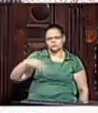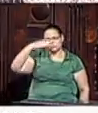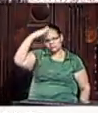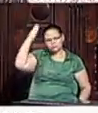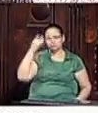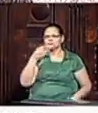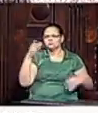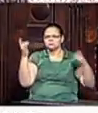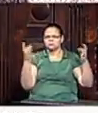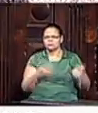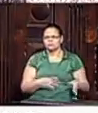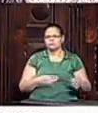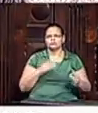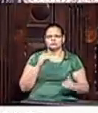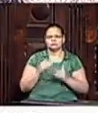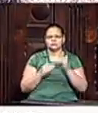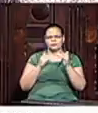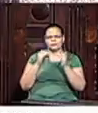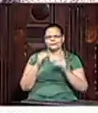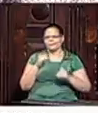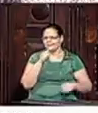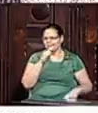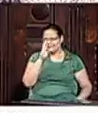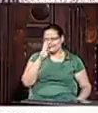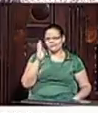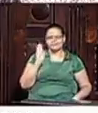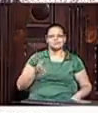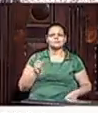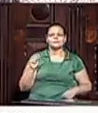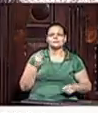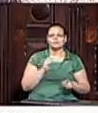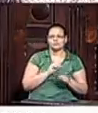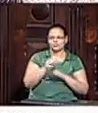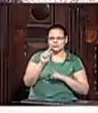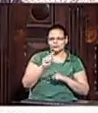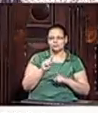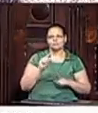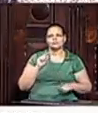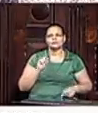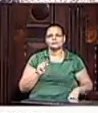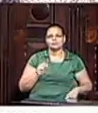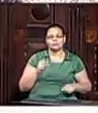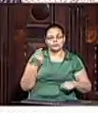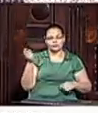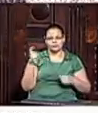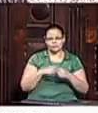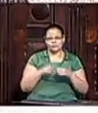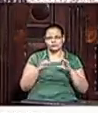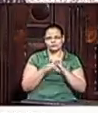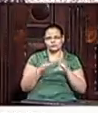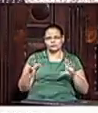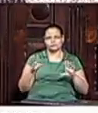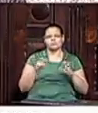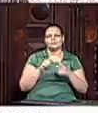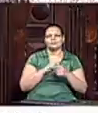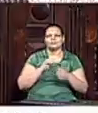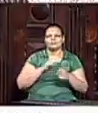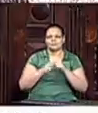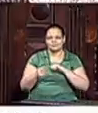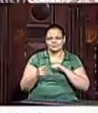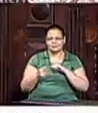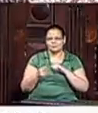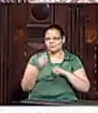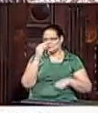Temer. E dizer que o processo de direta já é a volta e o respeito da democracia, que foi rasgada